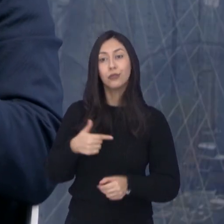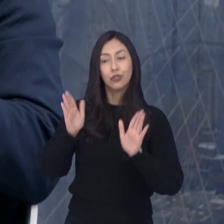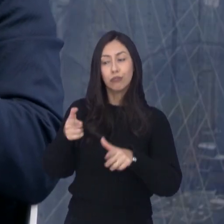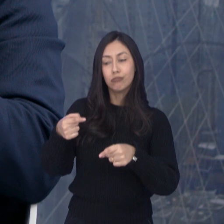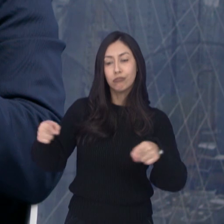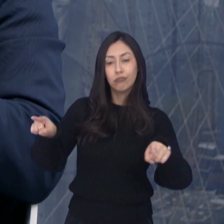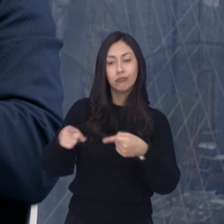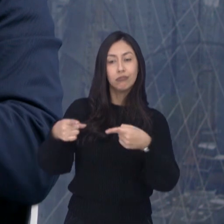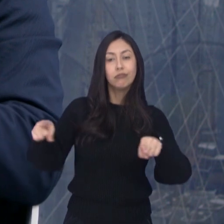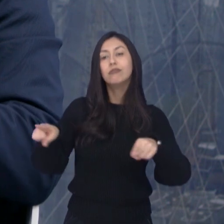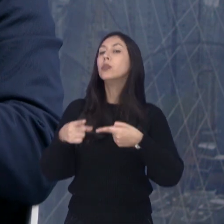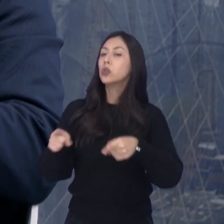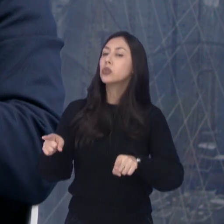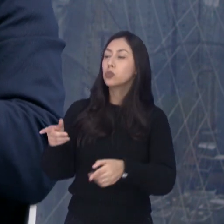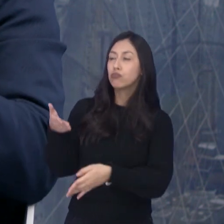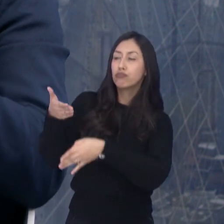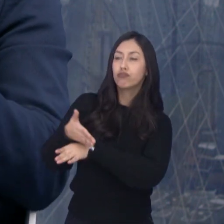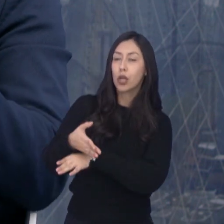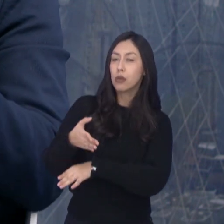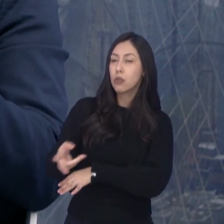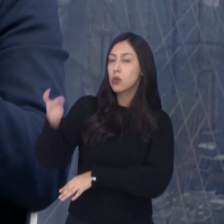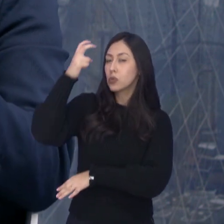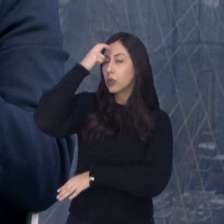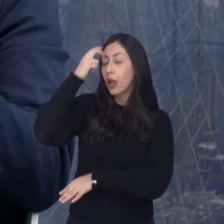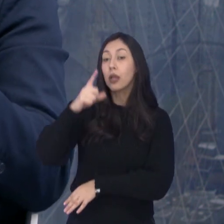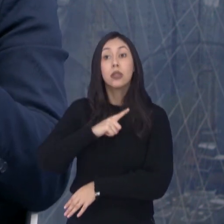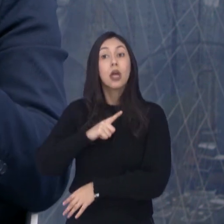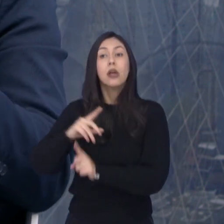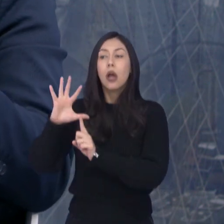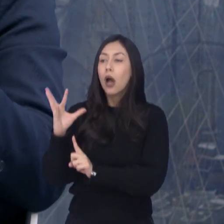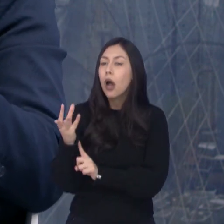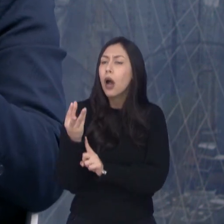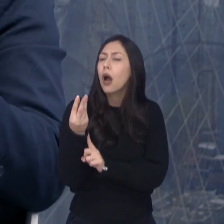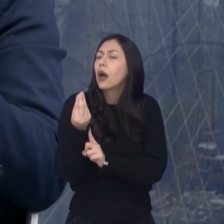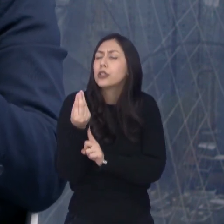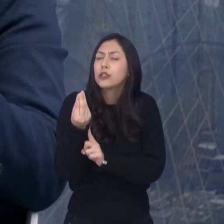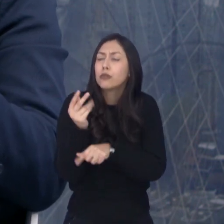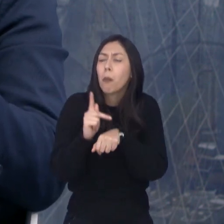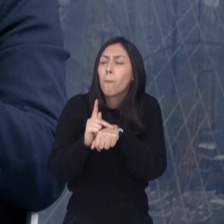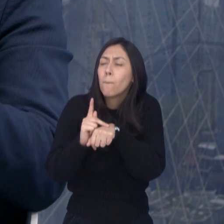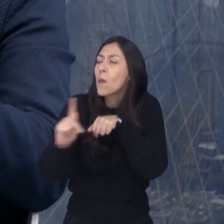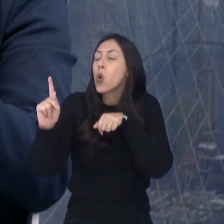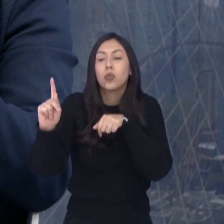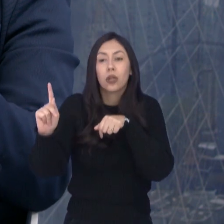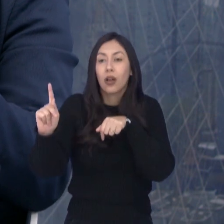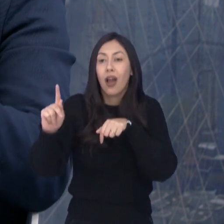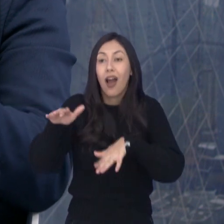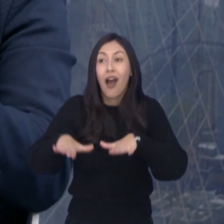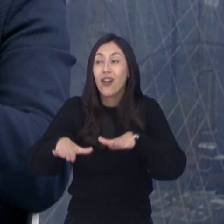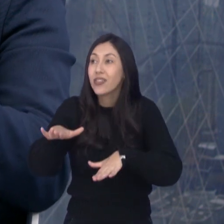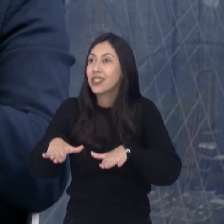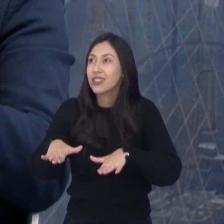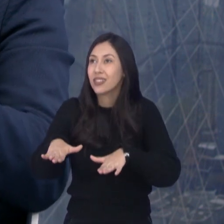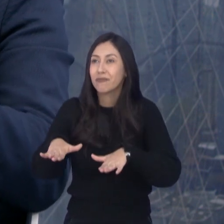vivo nesse ambiente cultural. Então tem a arte pela sua expressão mais pura, que talvez não possa e não